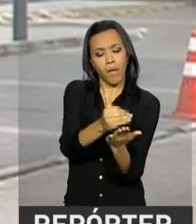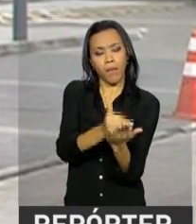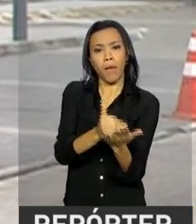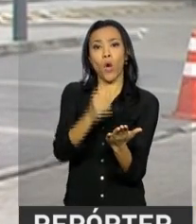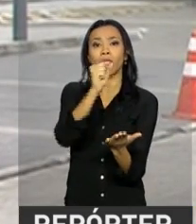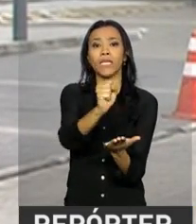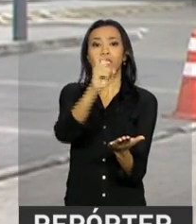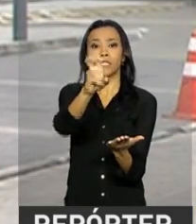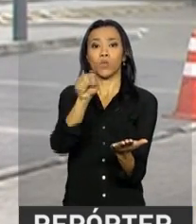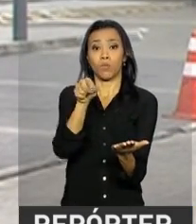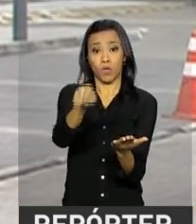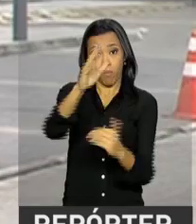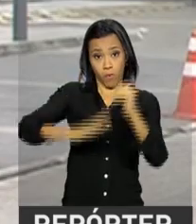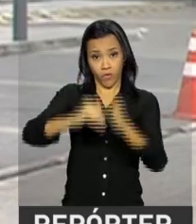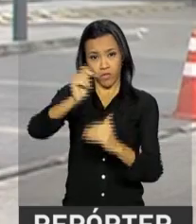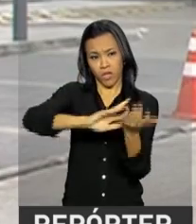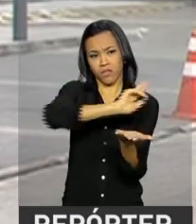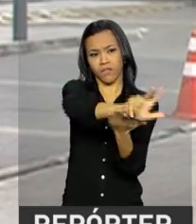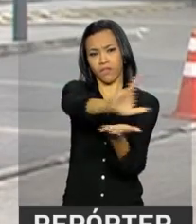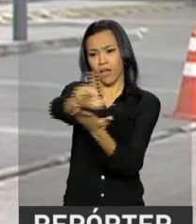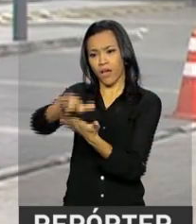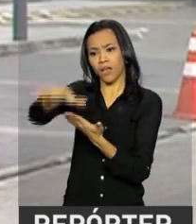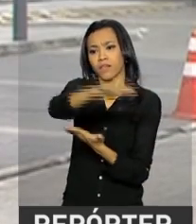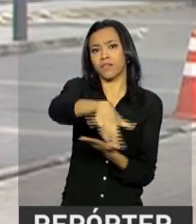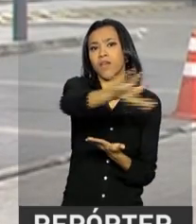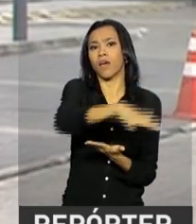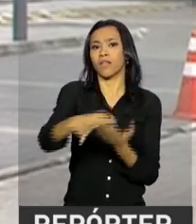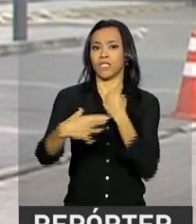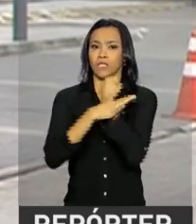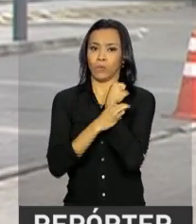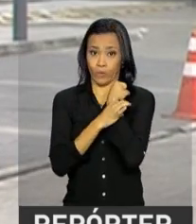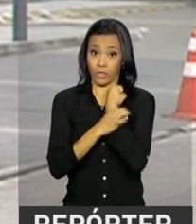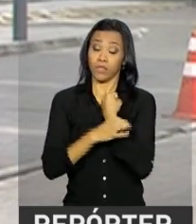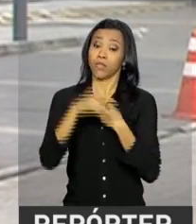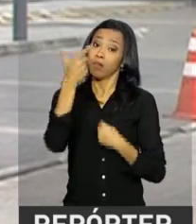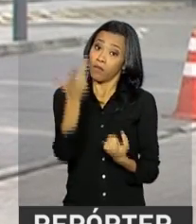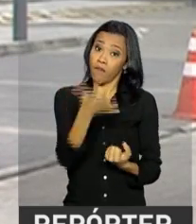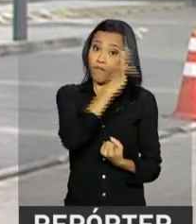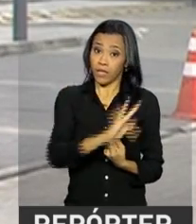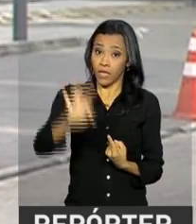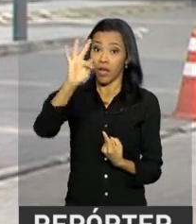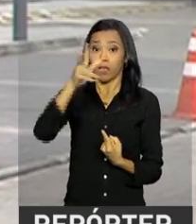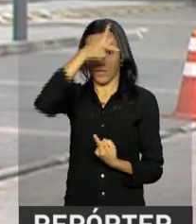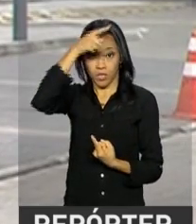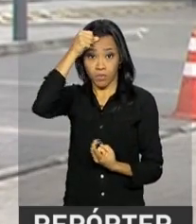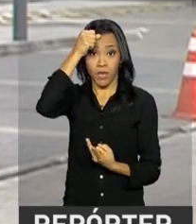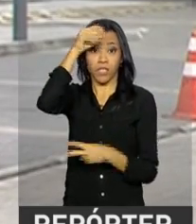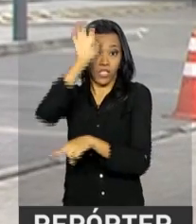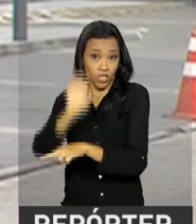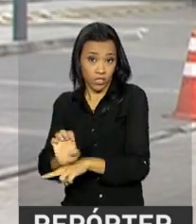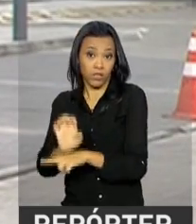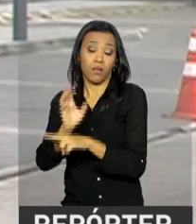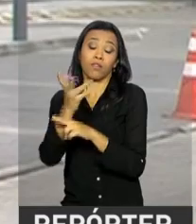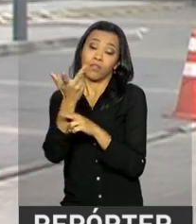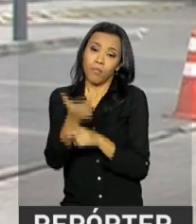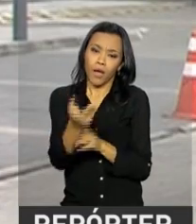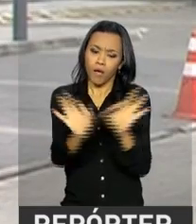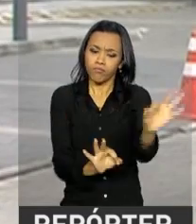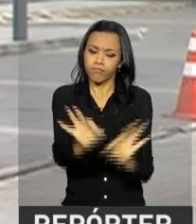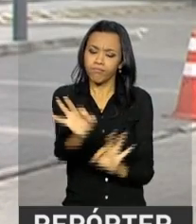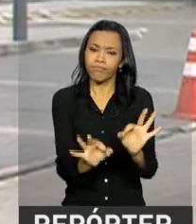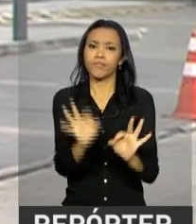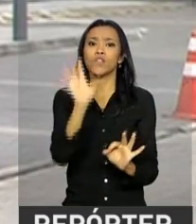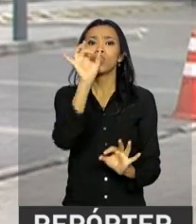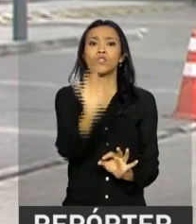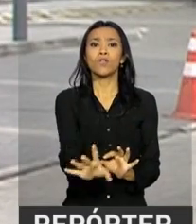mil profissionais de diversos órgãos de segurança pública federais, estaduais e municipais para atuarem na operação.